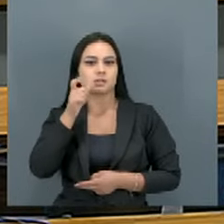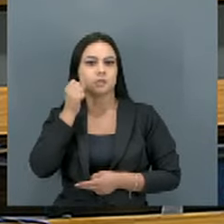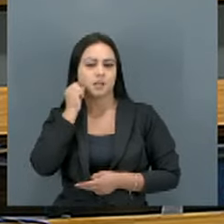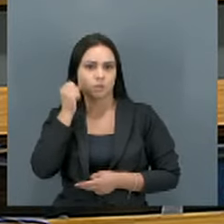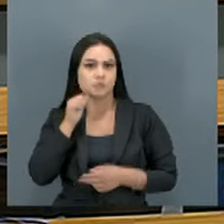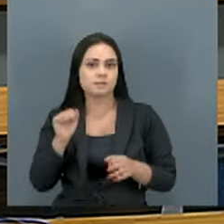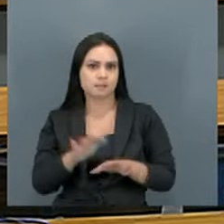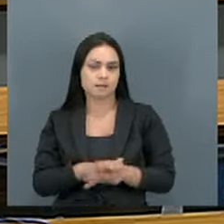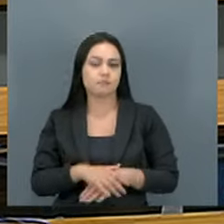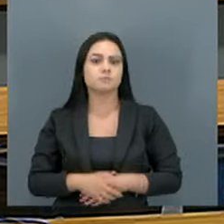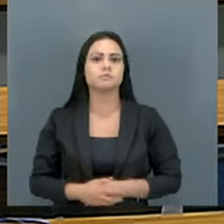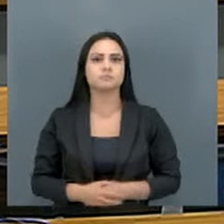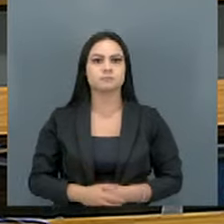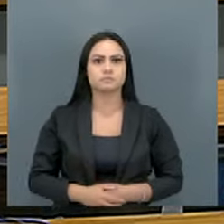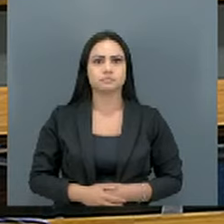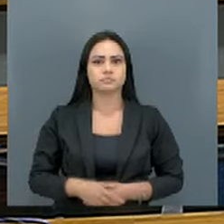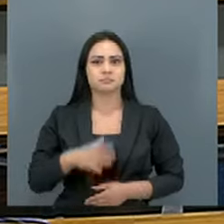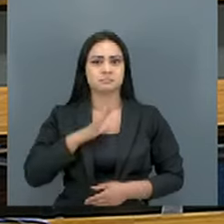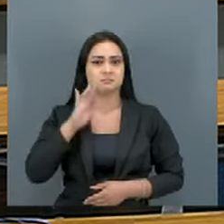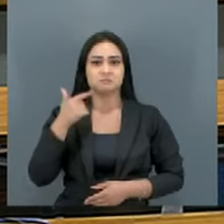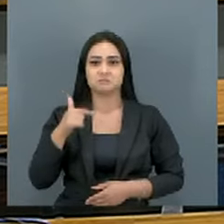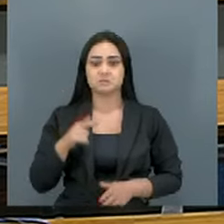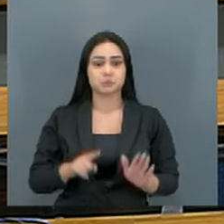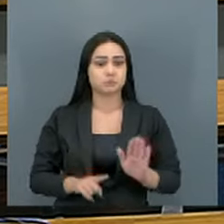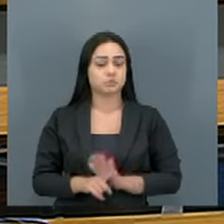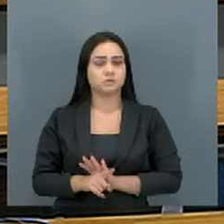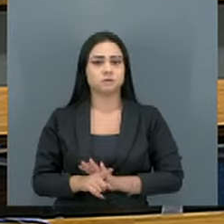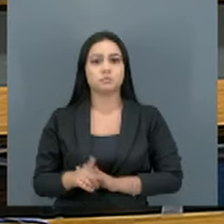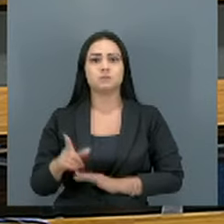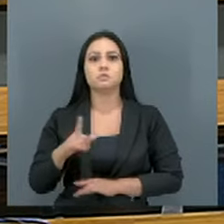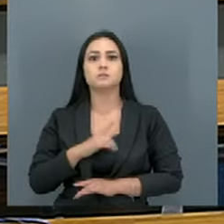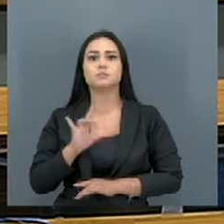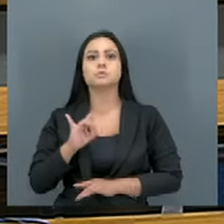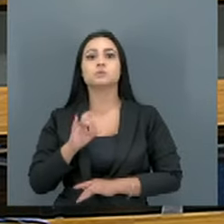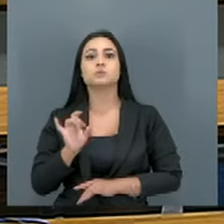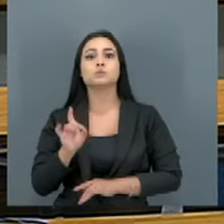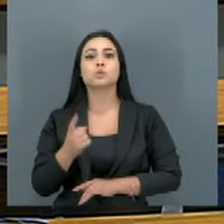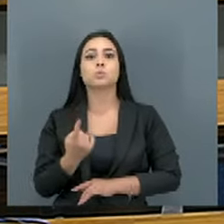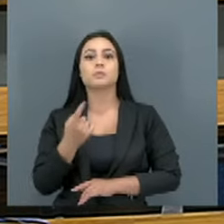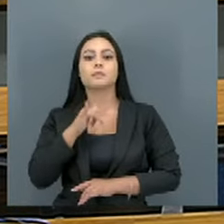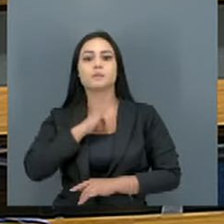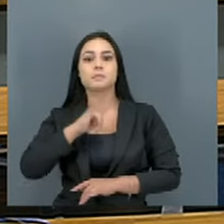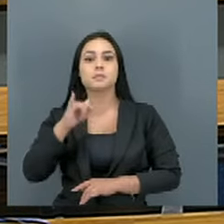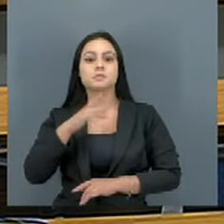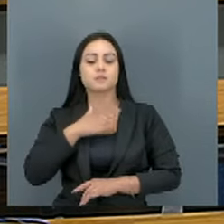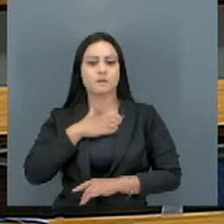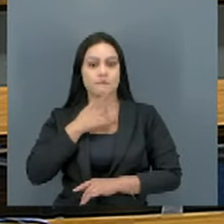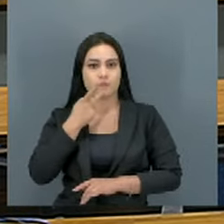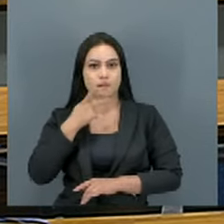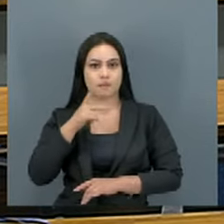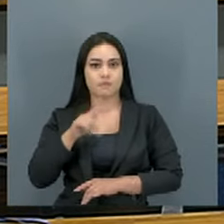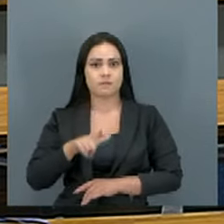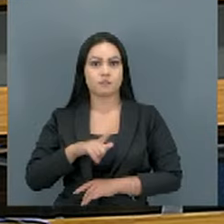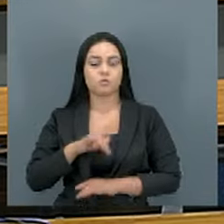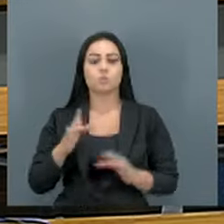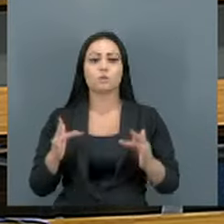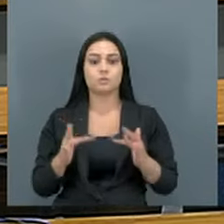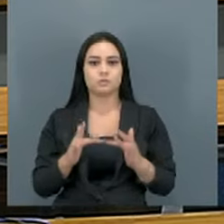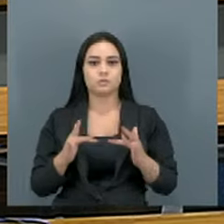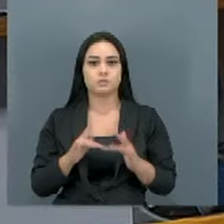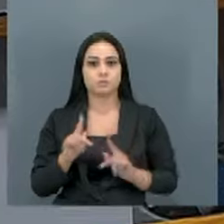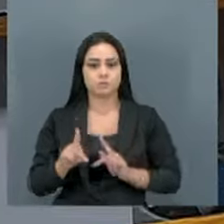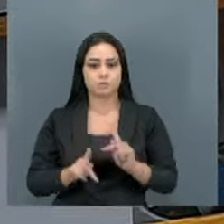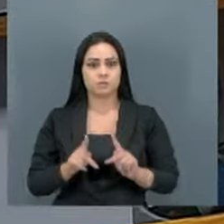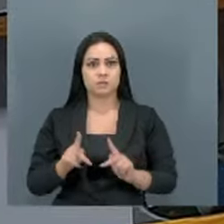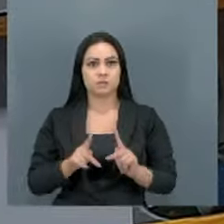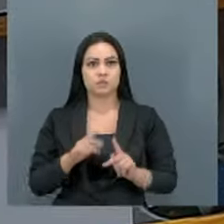Senadora Damares. Eu não tenho perguntas, eu tenho só mais uma informação. Enquanto eu falava sobre o contato com o povo